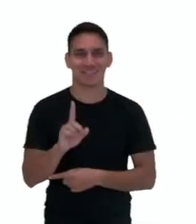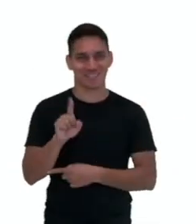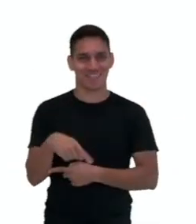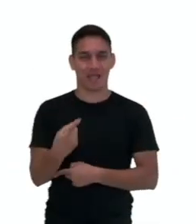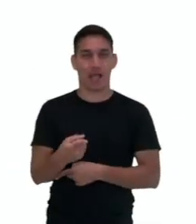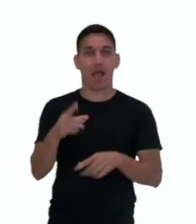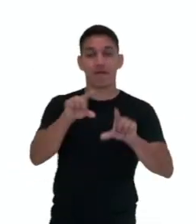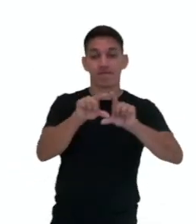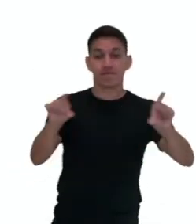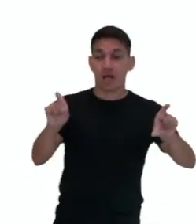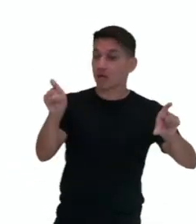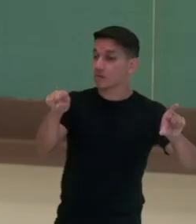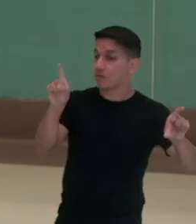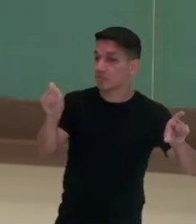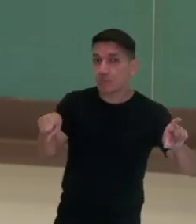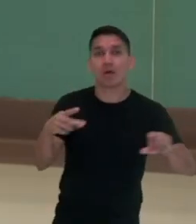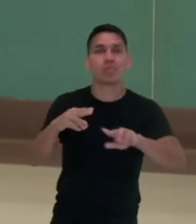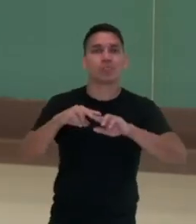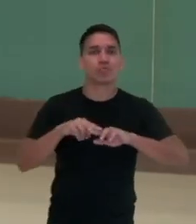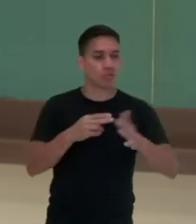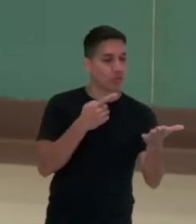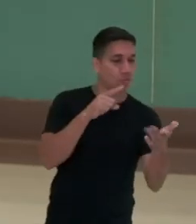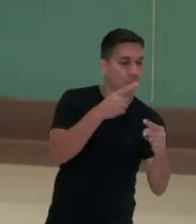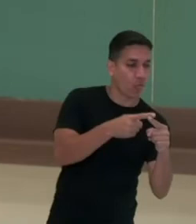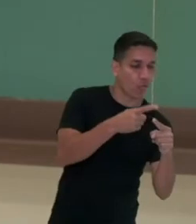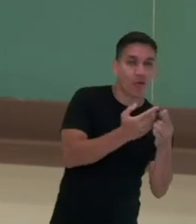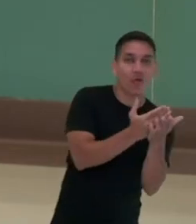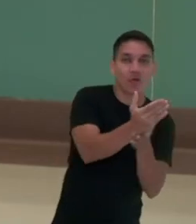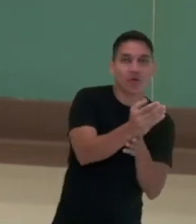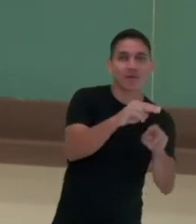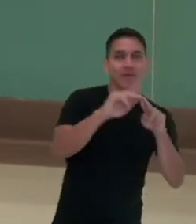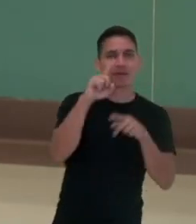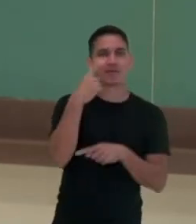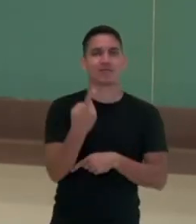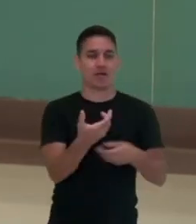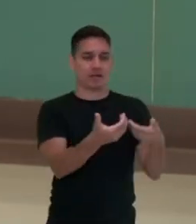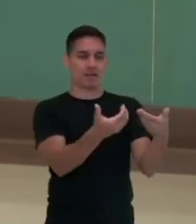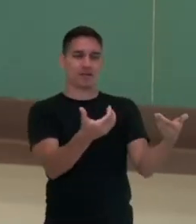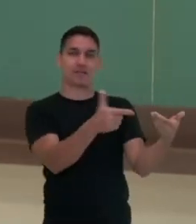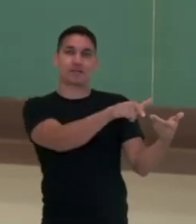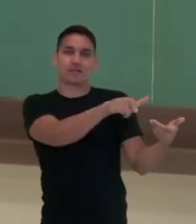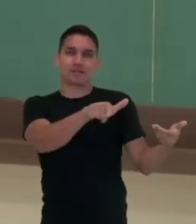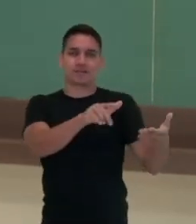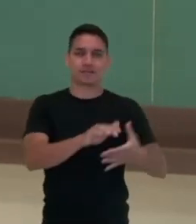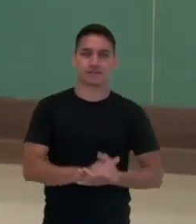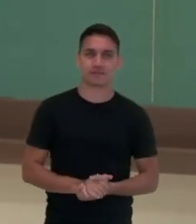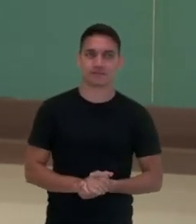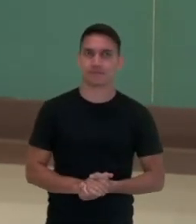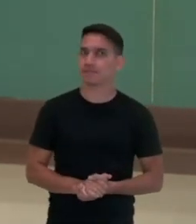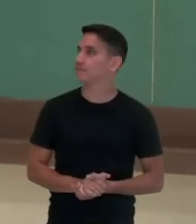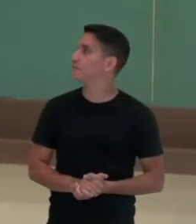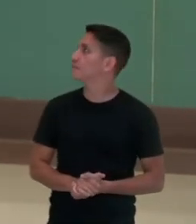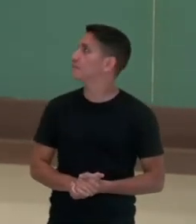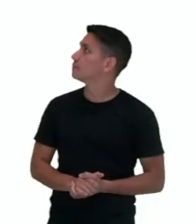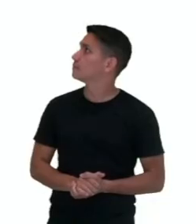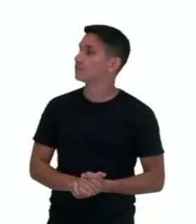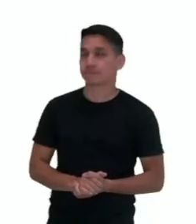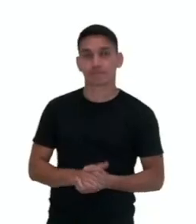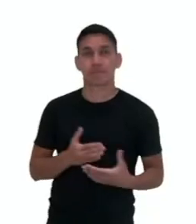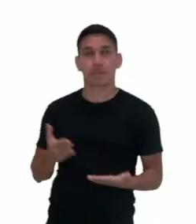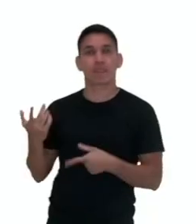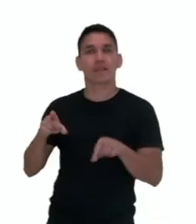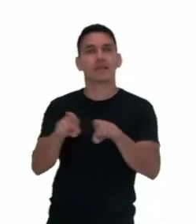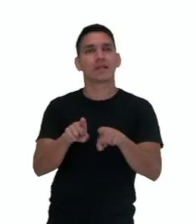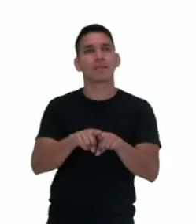frase aqui interrogativa com o porquê no início, por isso a gente faz ele separado e sem acento circunflexo. Também